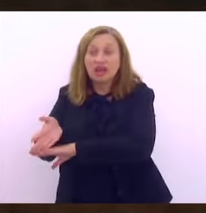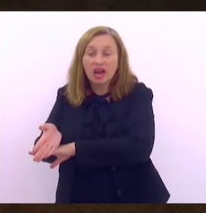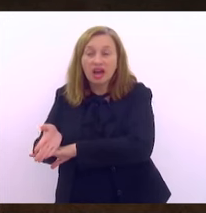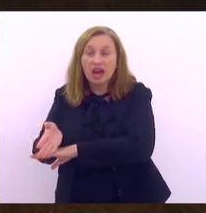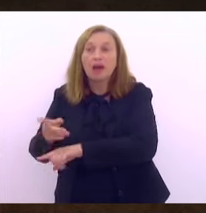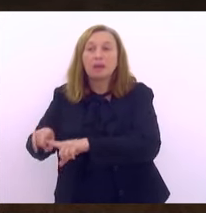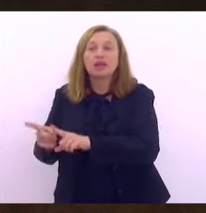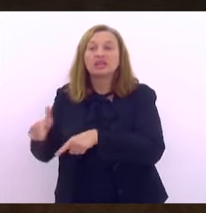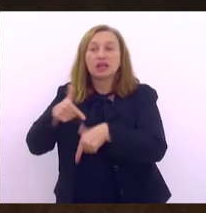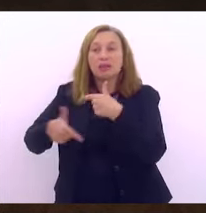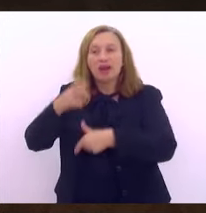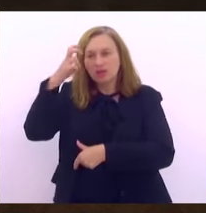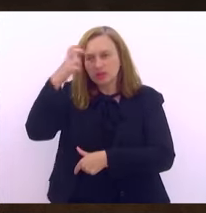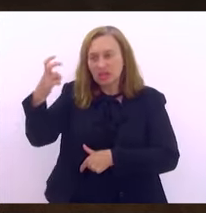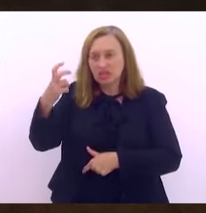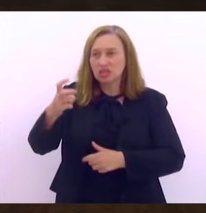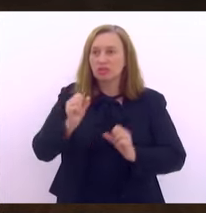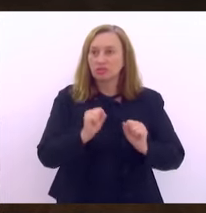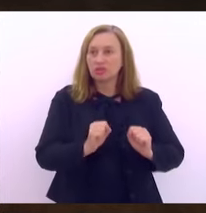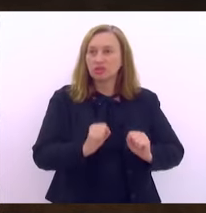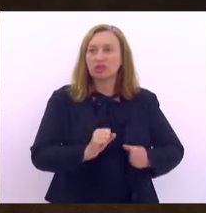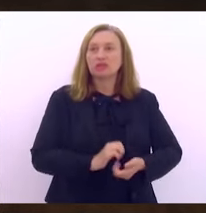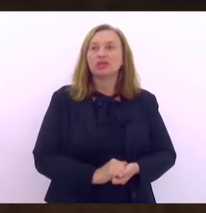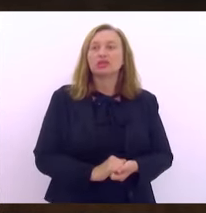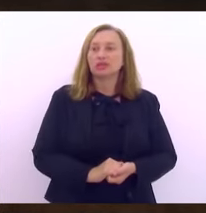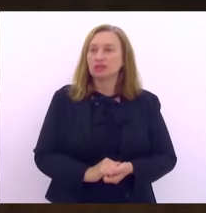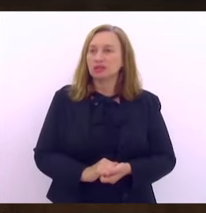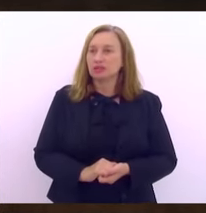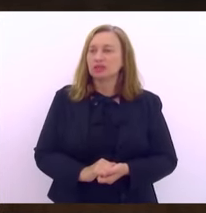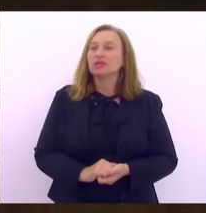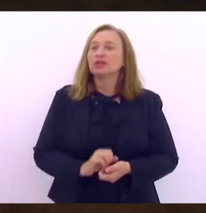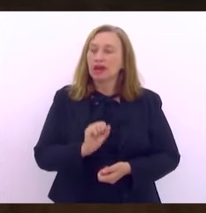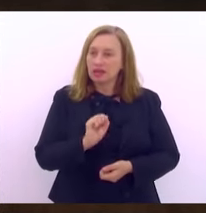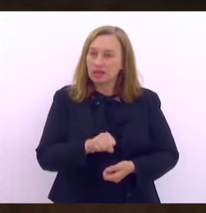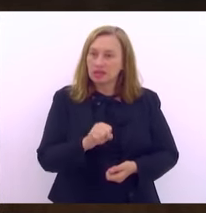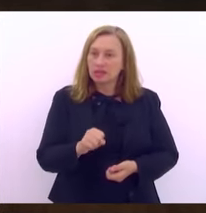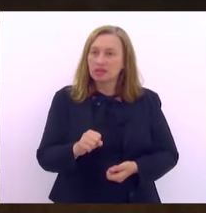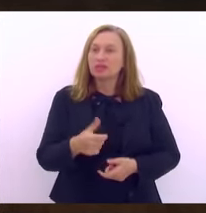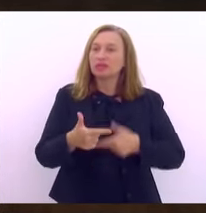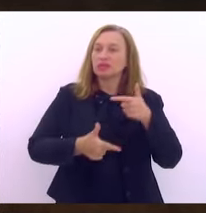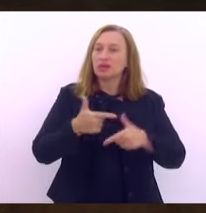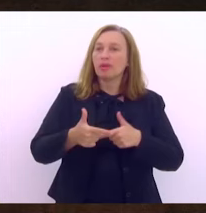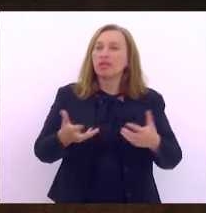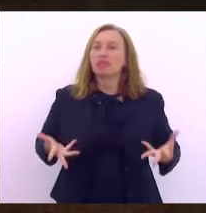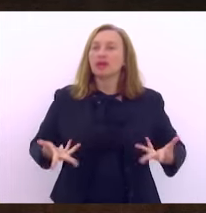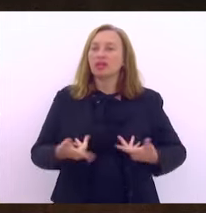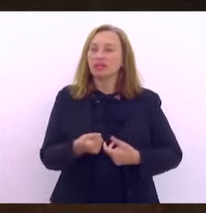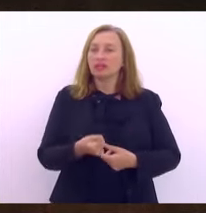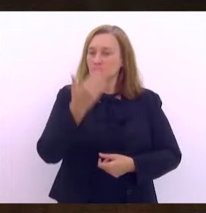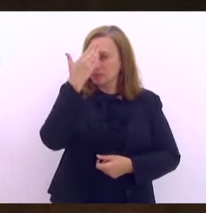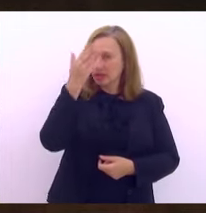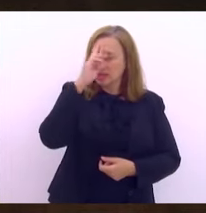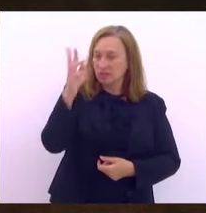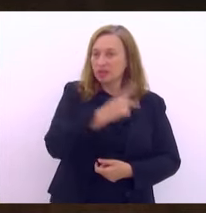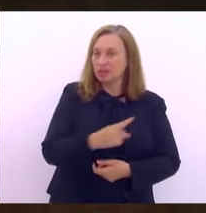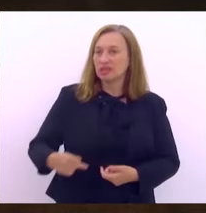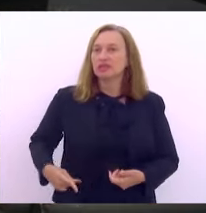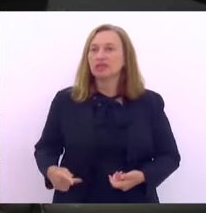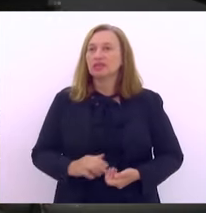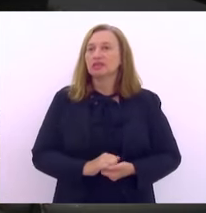tem que trabalhar com inteligência para poder pegar ali, ó, com a mão na botija. Aí sim vai ser um trabalho maravilhoso. Obrigado, senhora